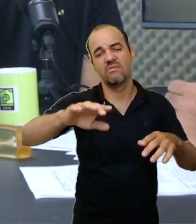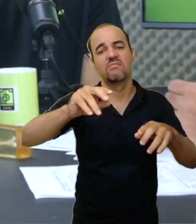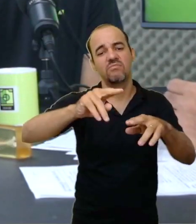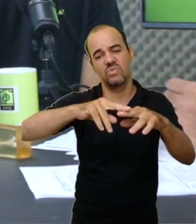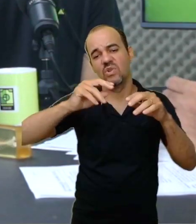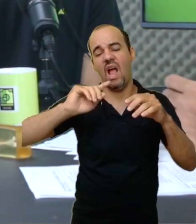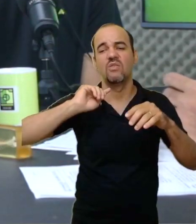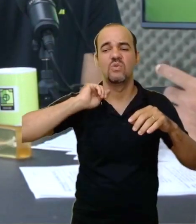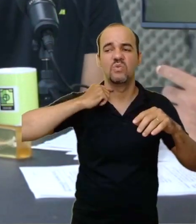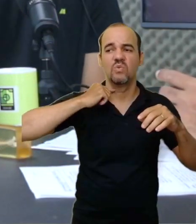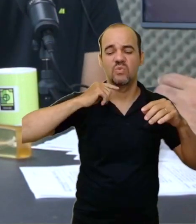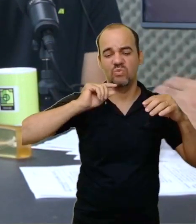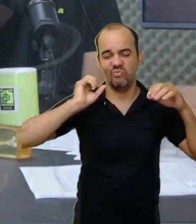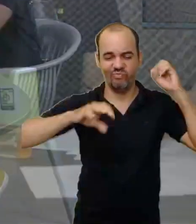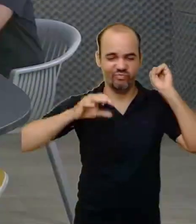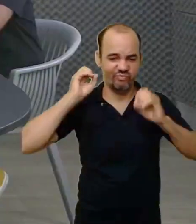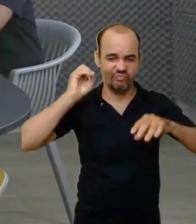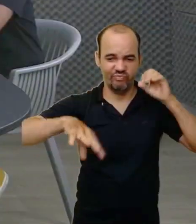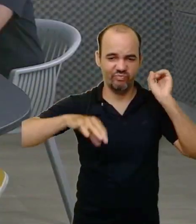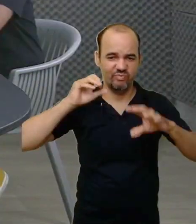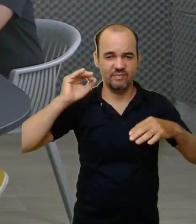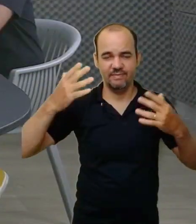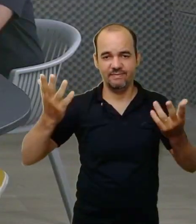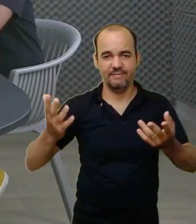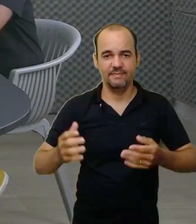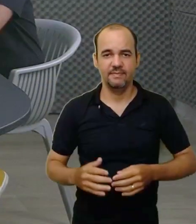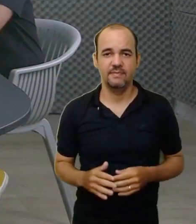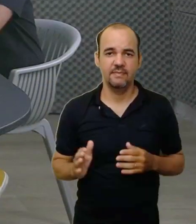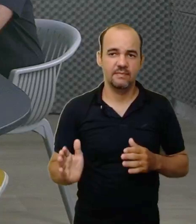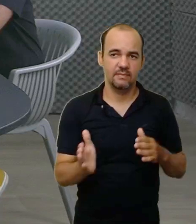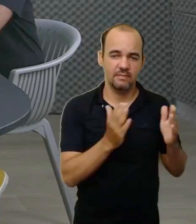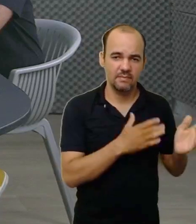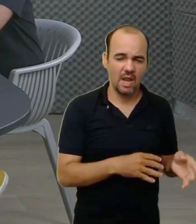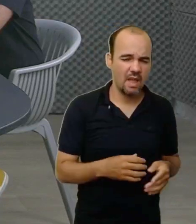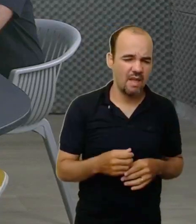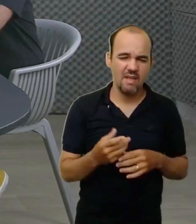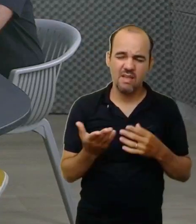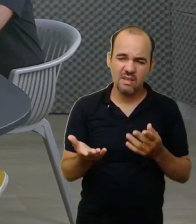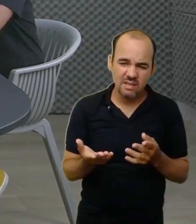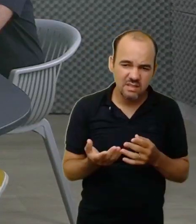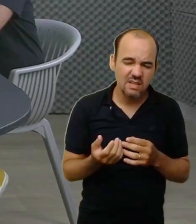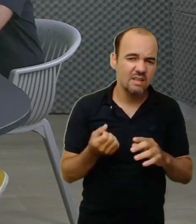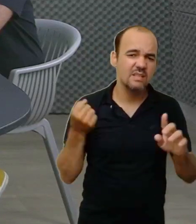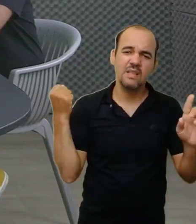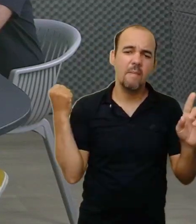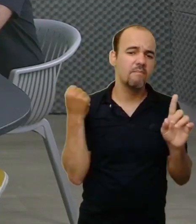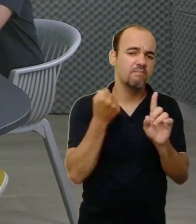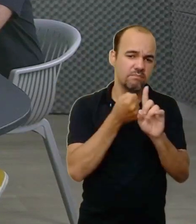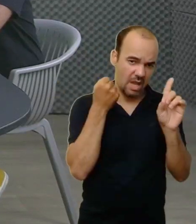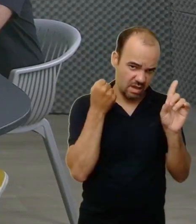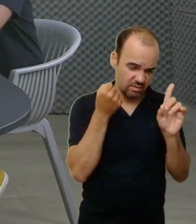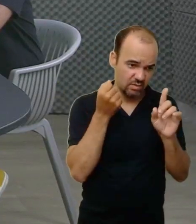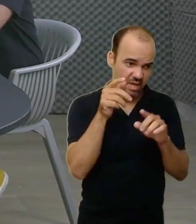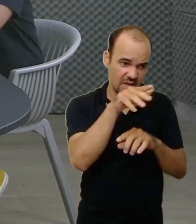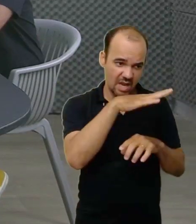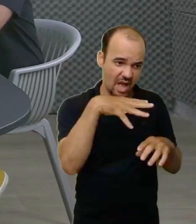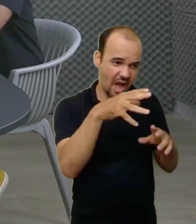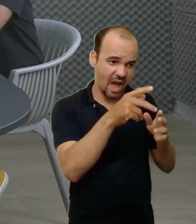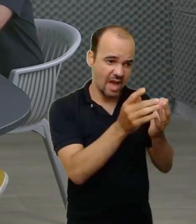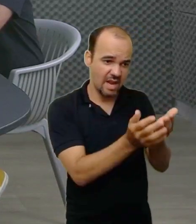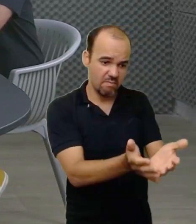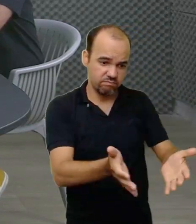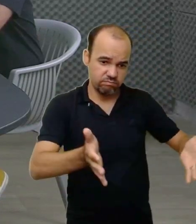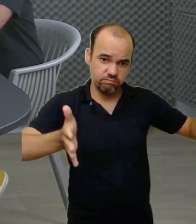se desenvolver. Né? Uma última pergunta. Esse impacto, ele vai na pesca industrial, essa pesca de